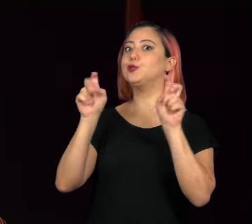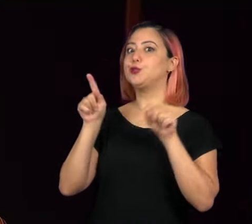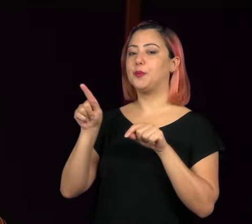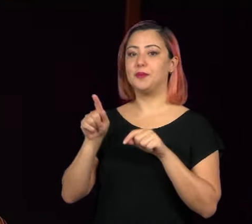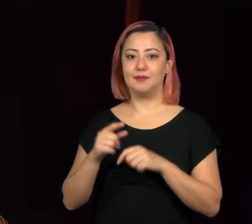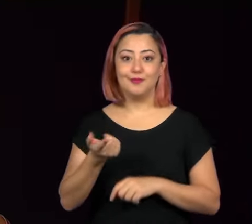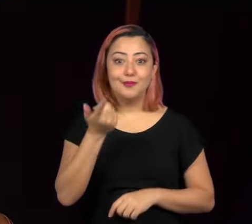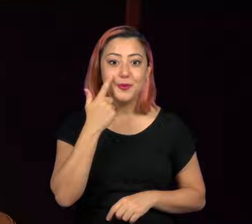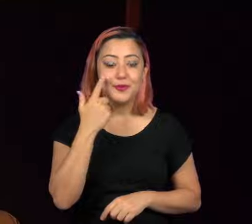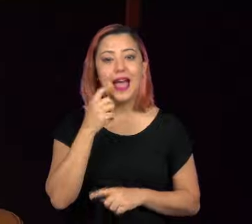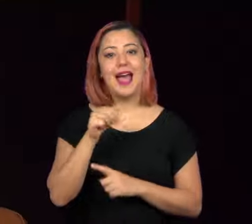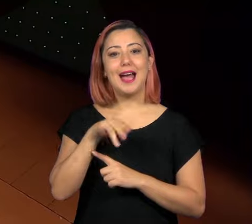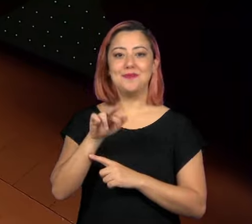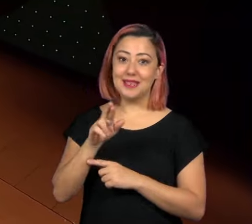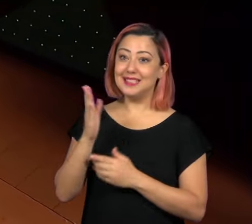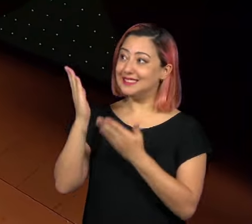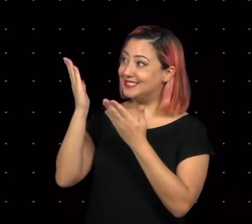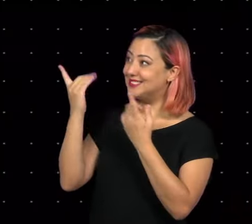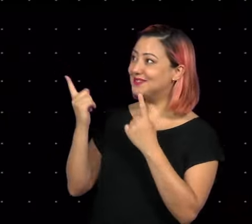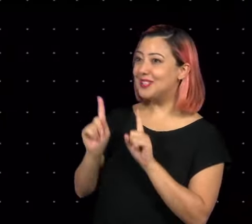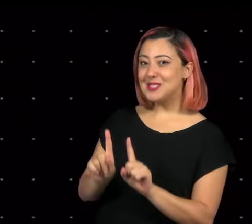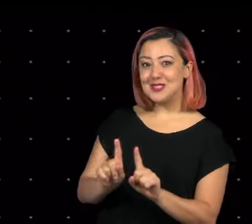Então, Amir Haddad no Persona.